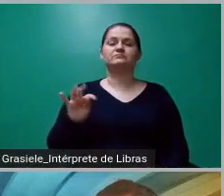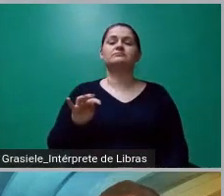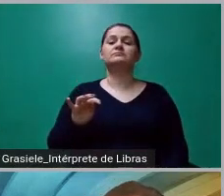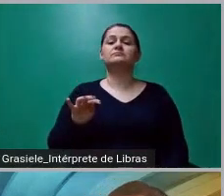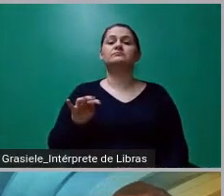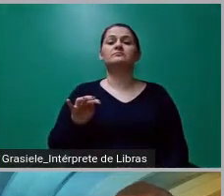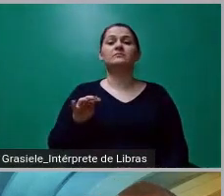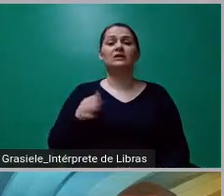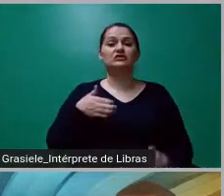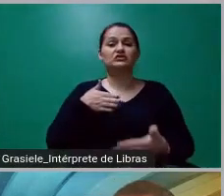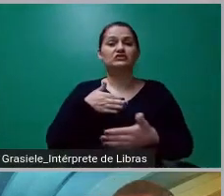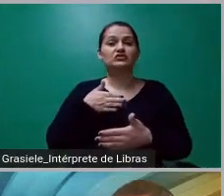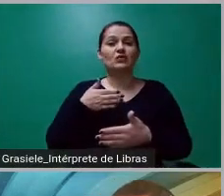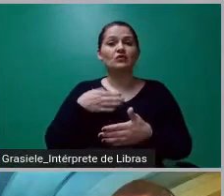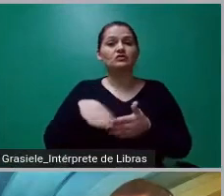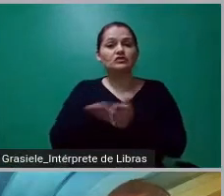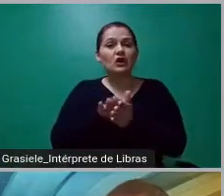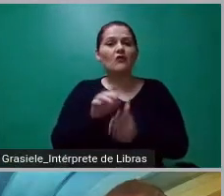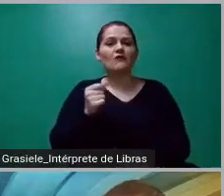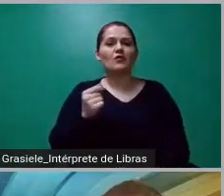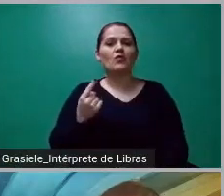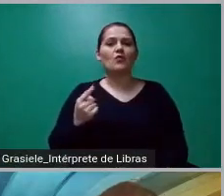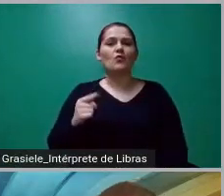700 bilhões em setembro.